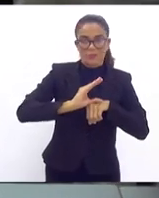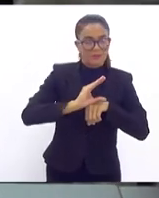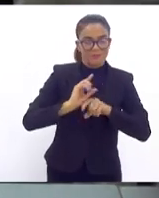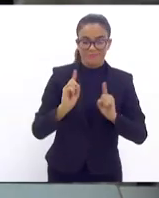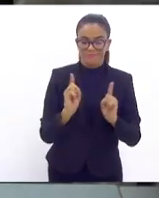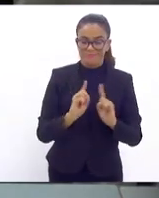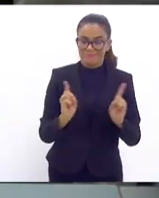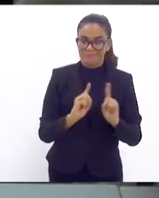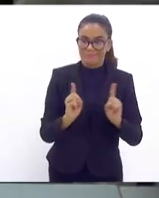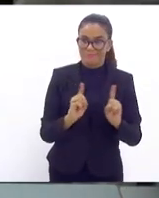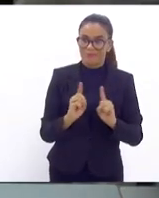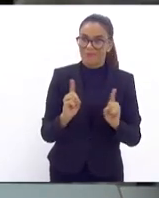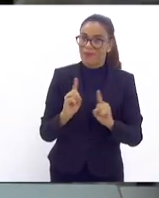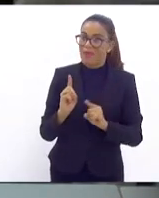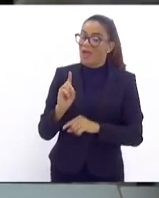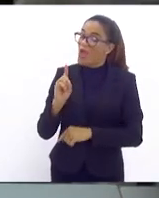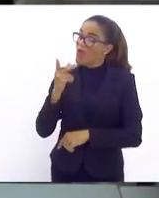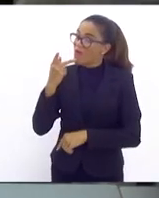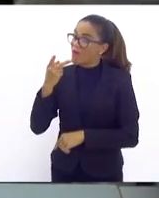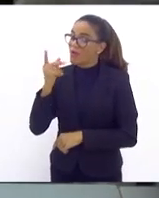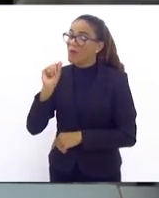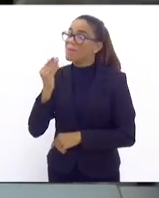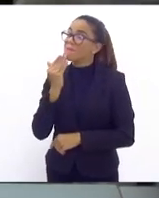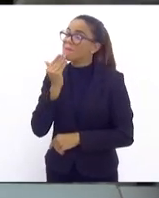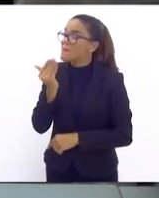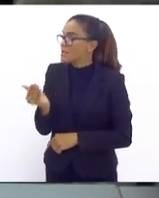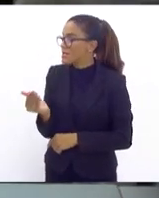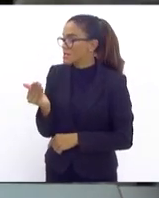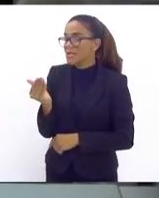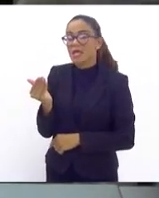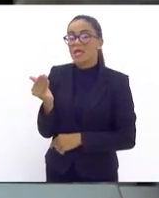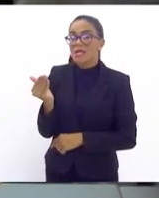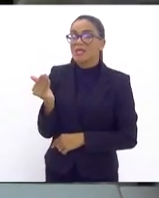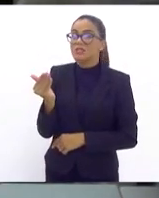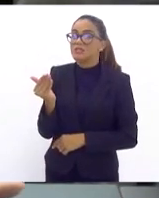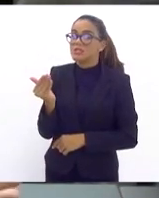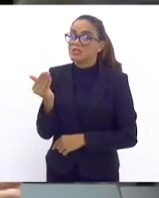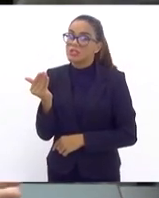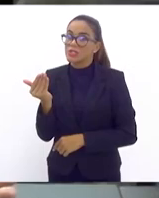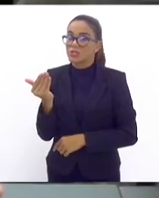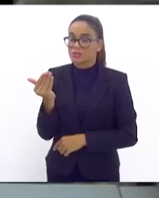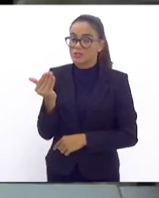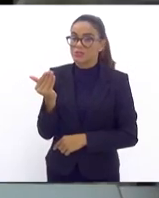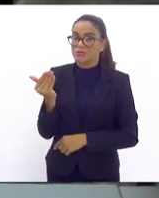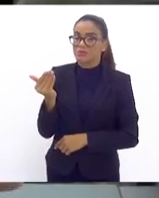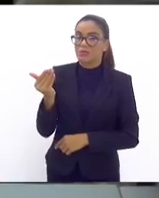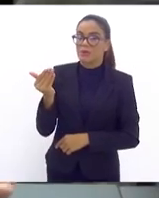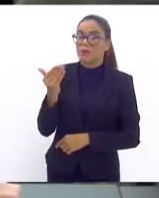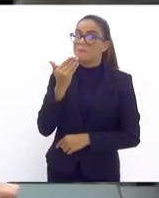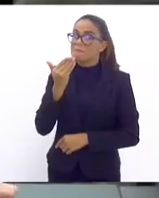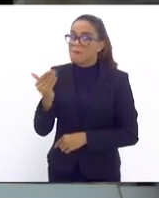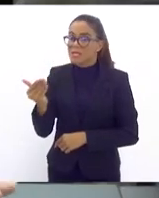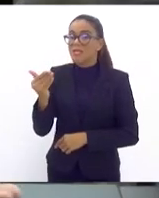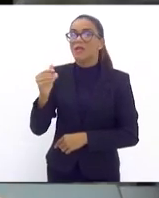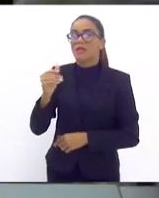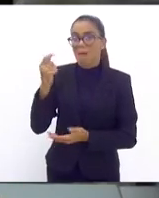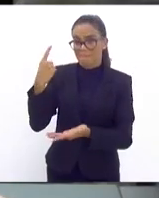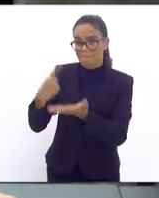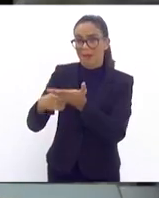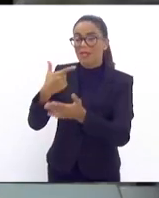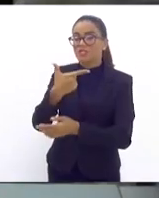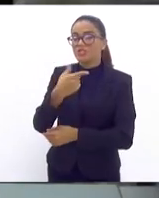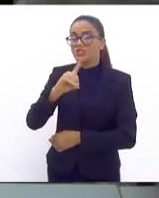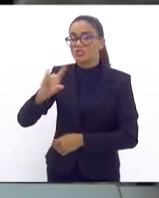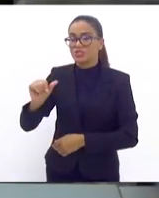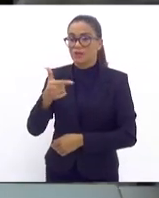diligência ao INEA e solicitação de audiência pública, que está marcada no dia 27, foi